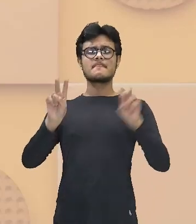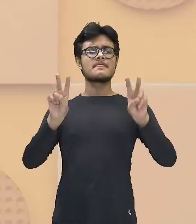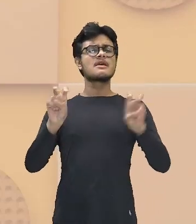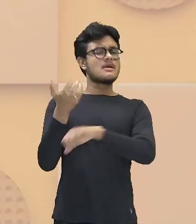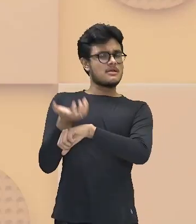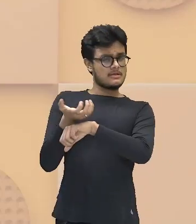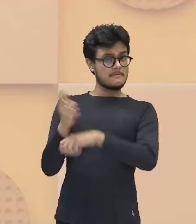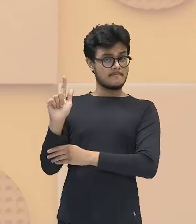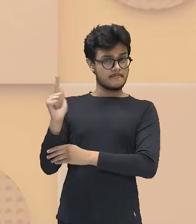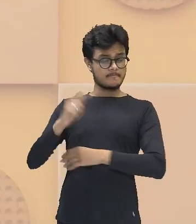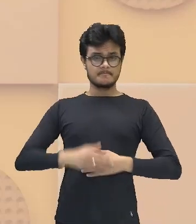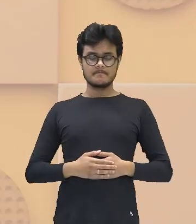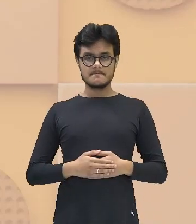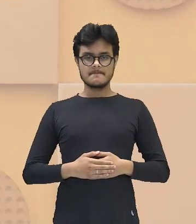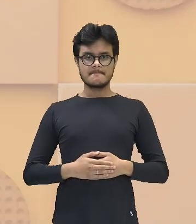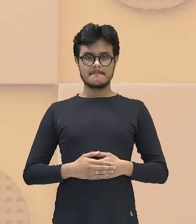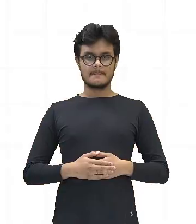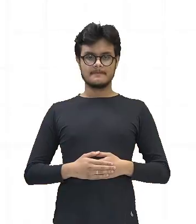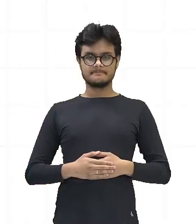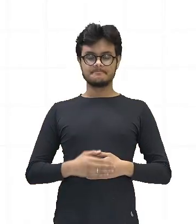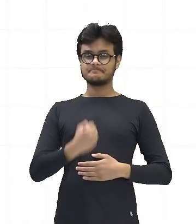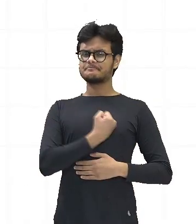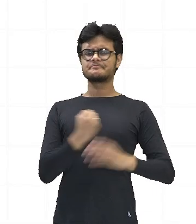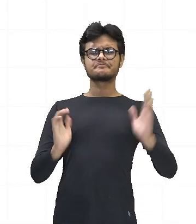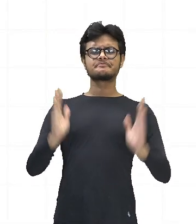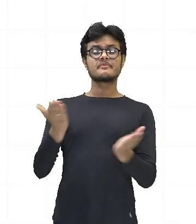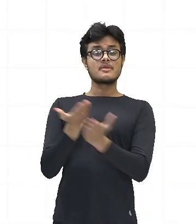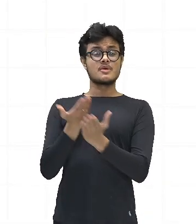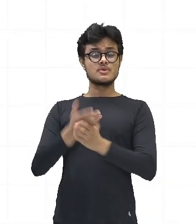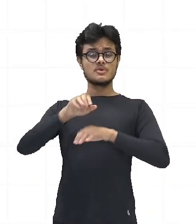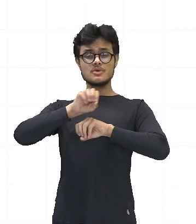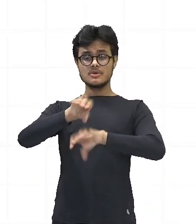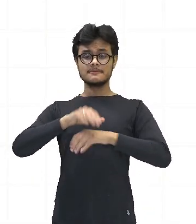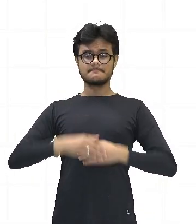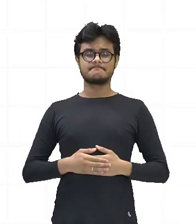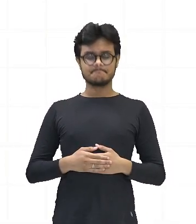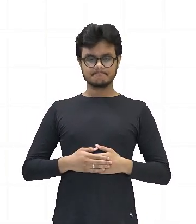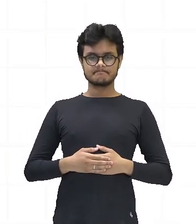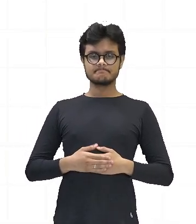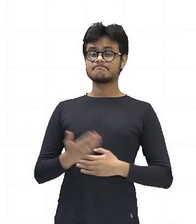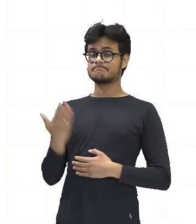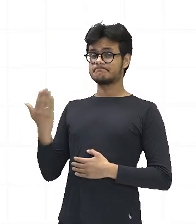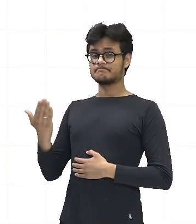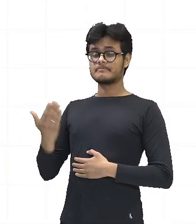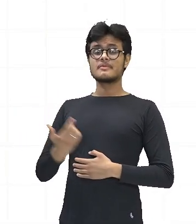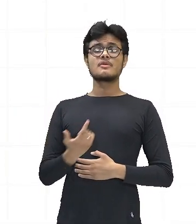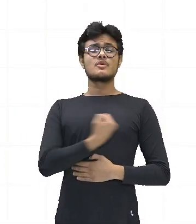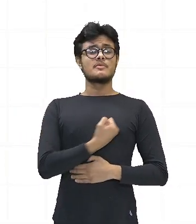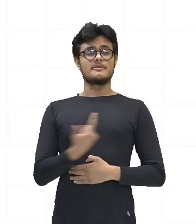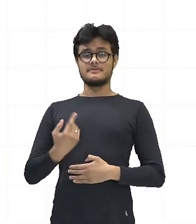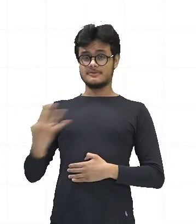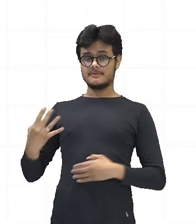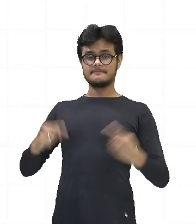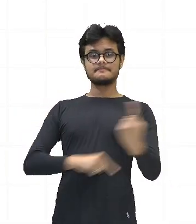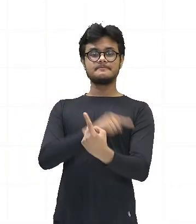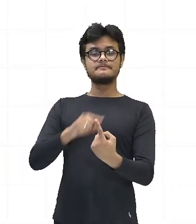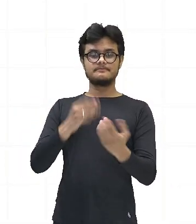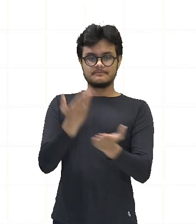Geografia. Vamos verificar o número da nossa aula, onde temos a aula de número 24 com o objeto de